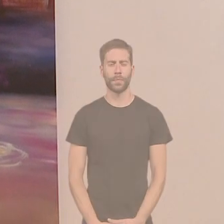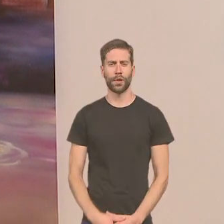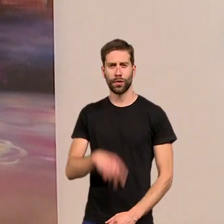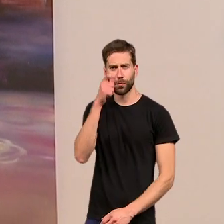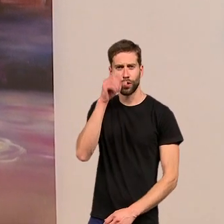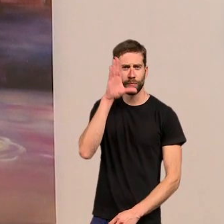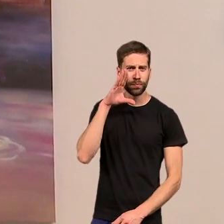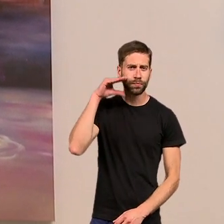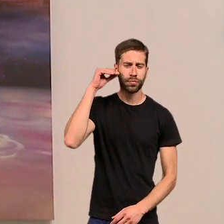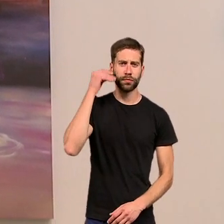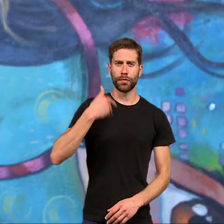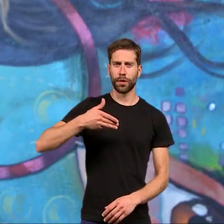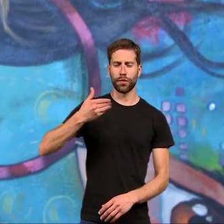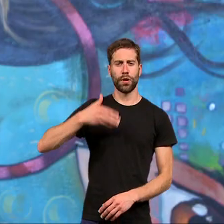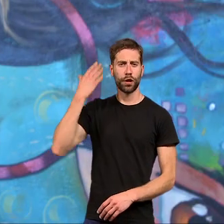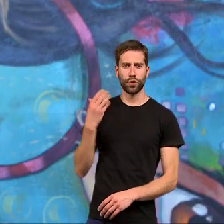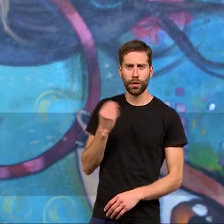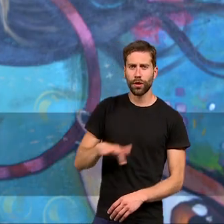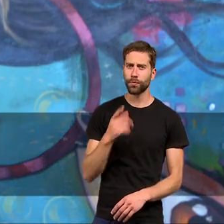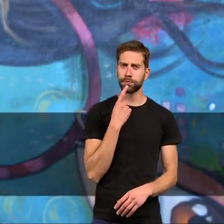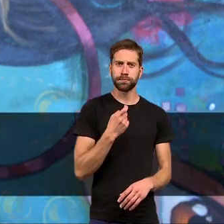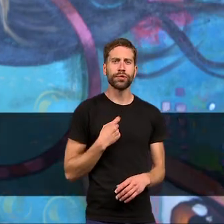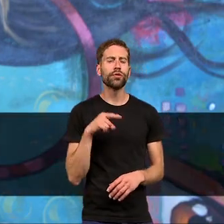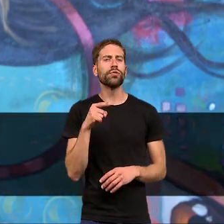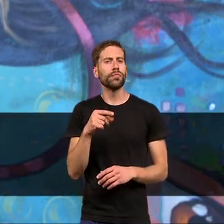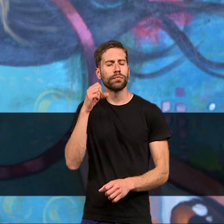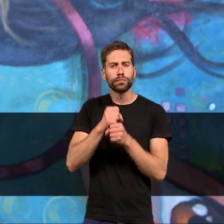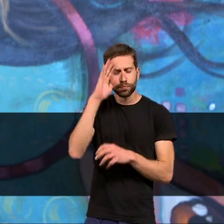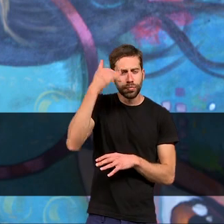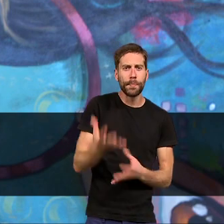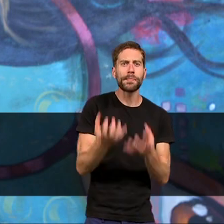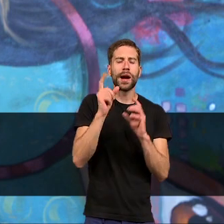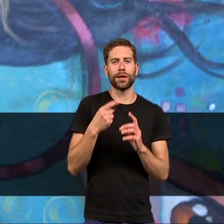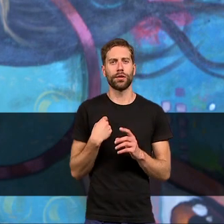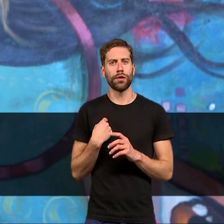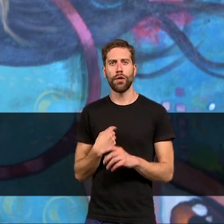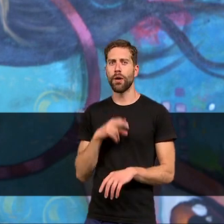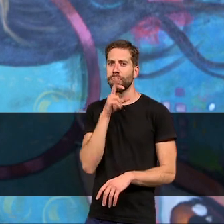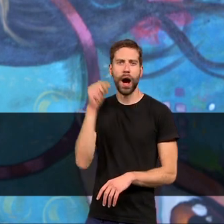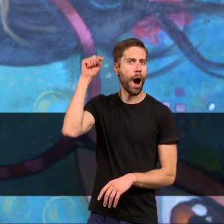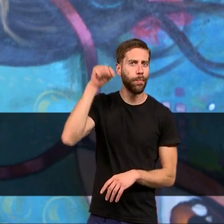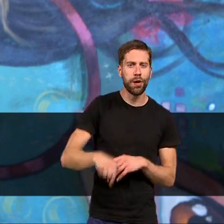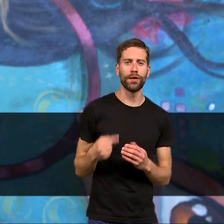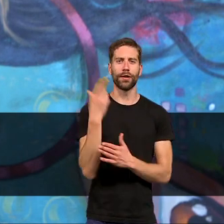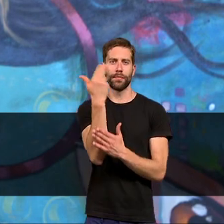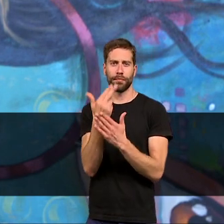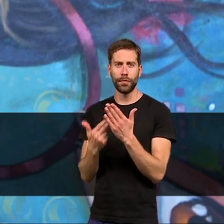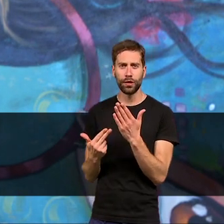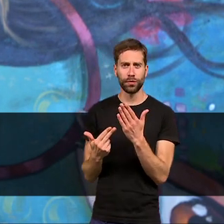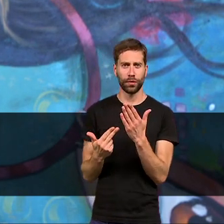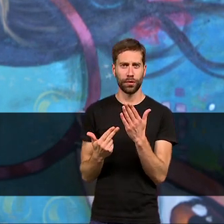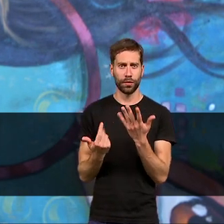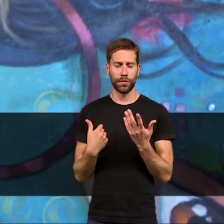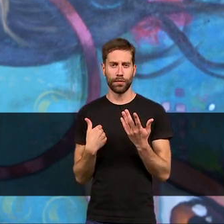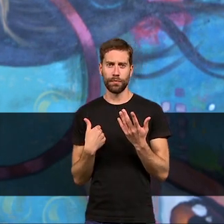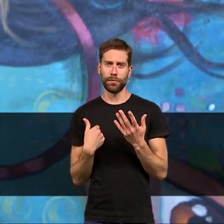Os adultos, quando me perguntavam o que é que eu queria ser quando fosse grande, sem hesitar, eu respondia pintora. Só não sabia que, ao longo da minha vida, eu fosse